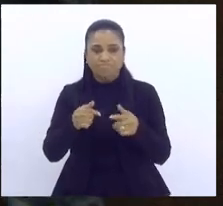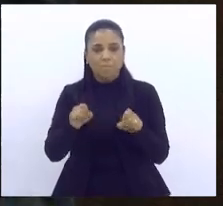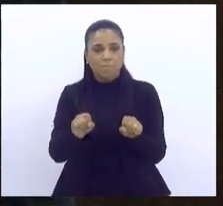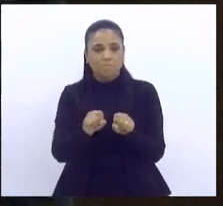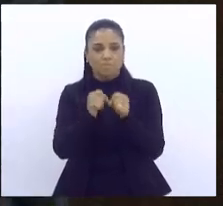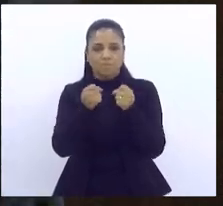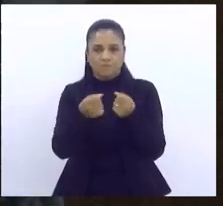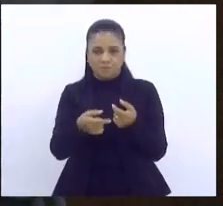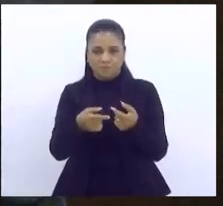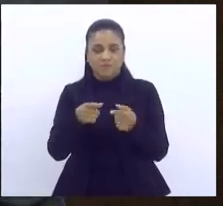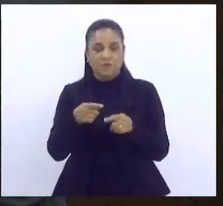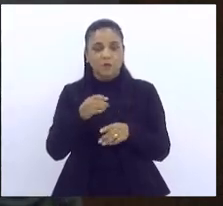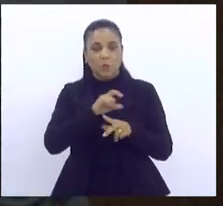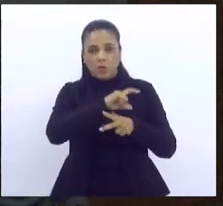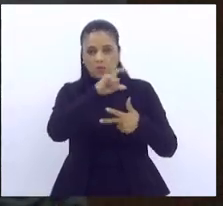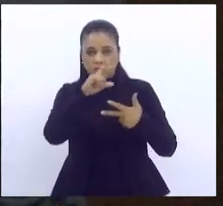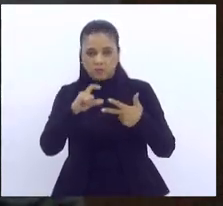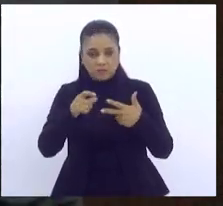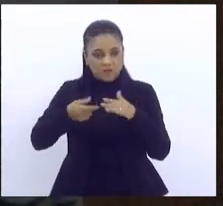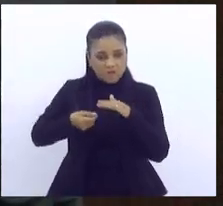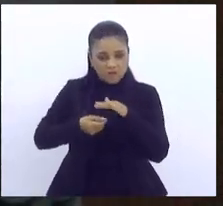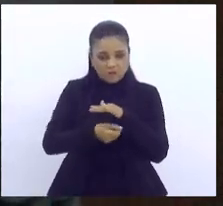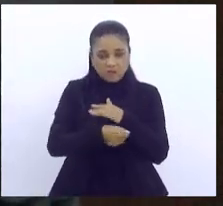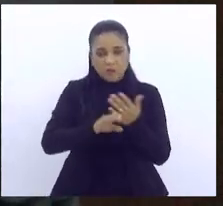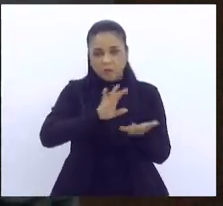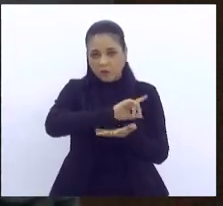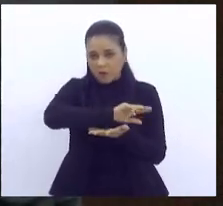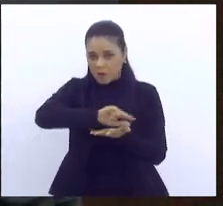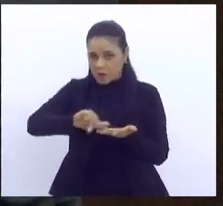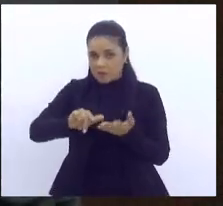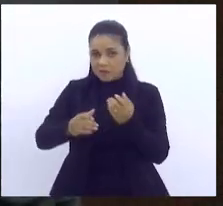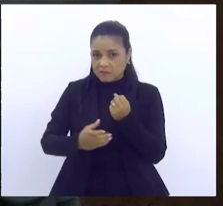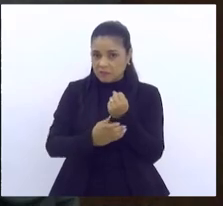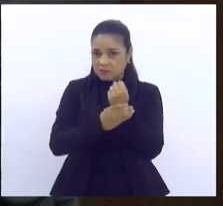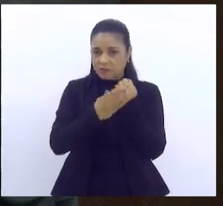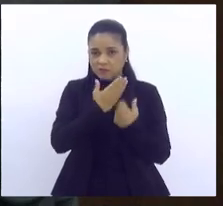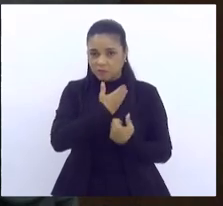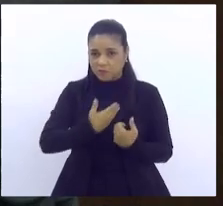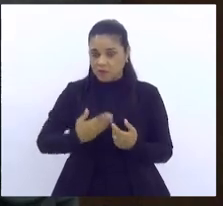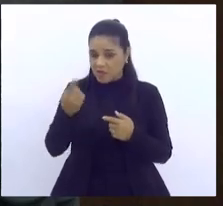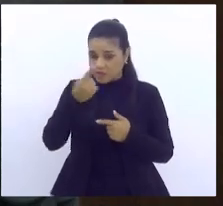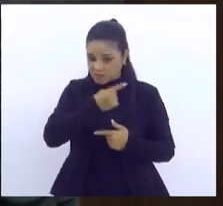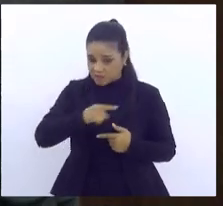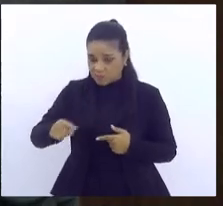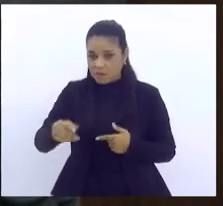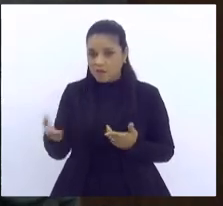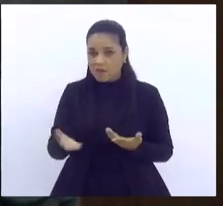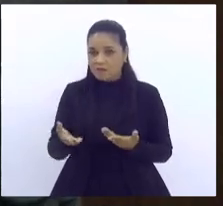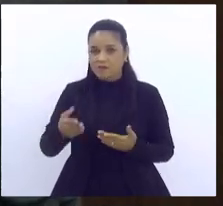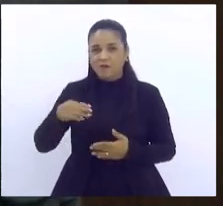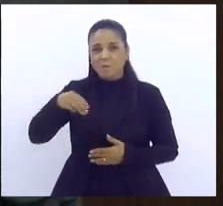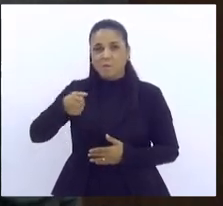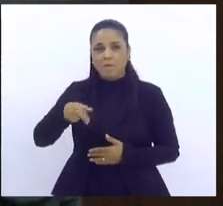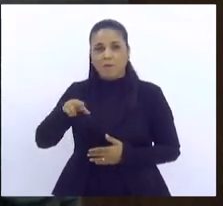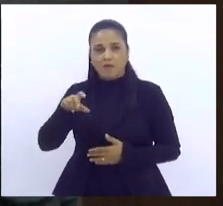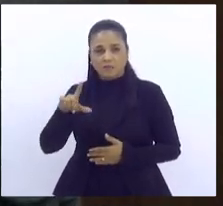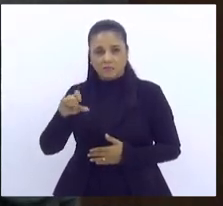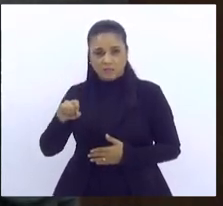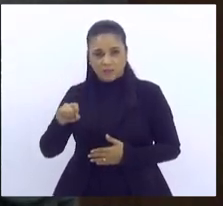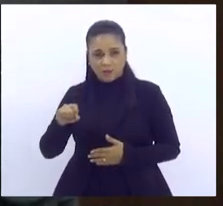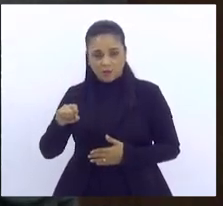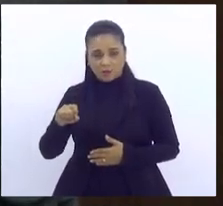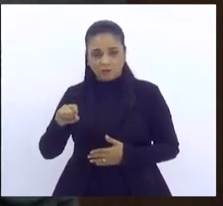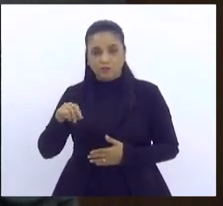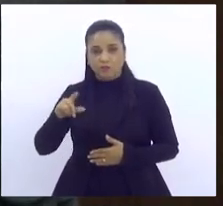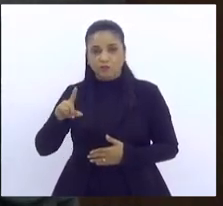Executivo fala aqui de amplos investimentos na segurança pública. Mas não foi essa semana, deputado Marcelo Seudino, esse mês, que a